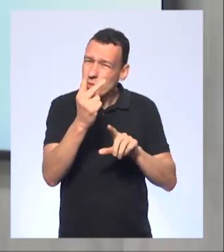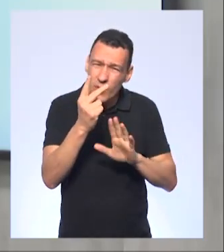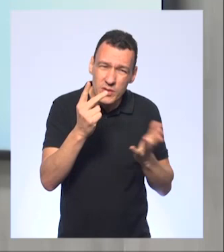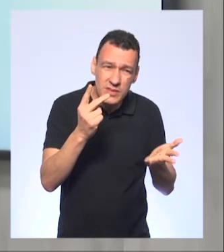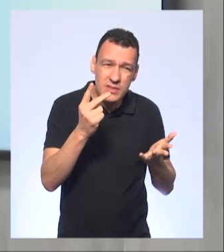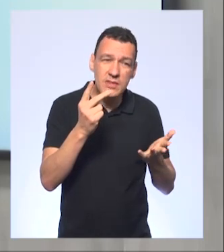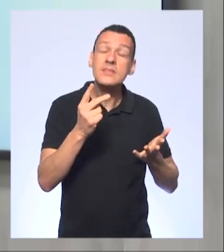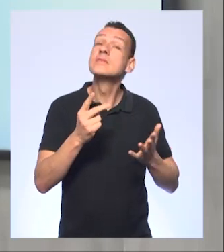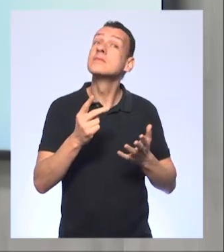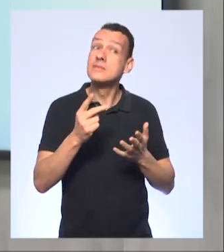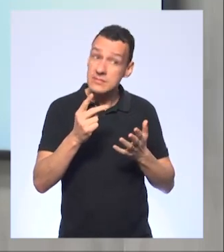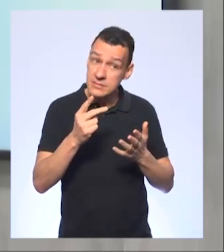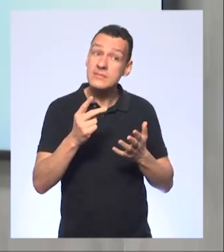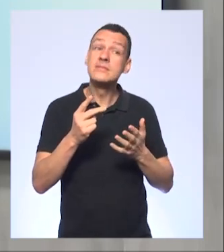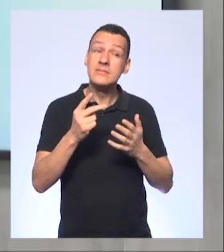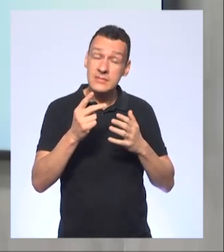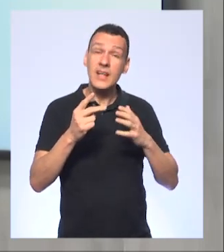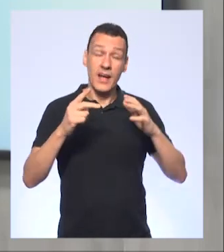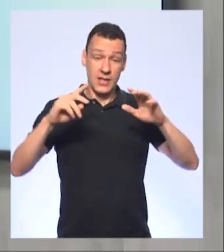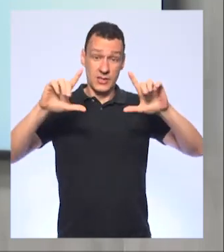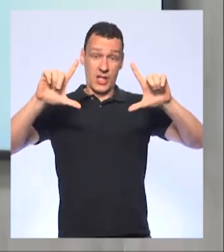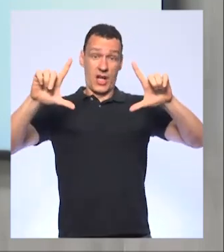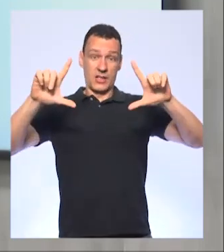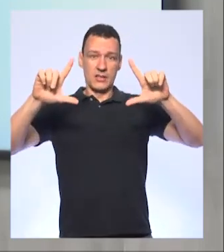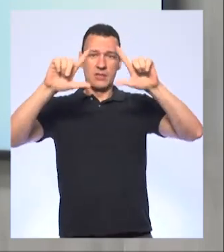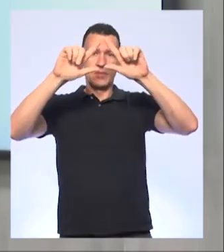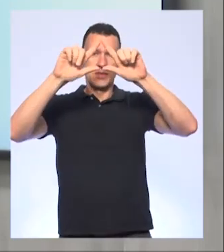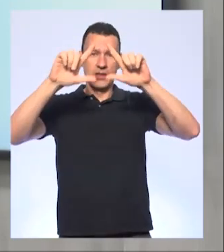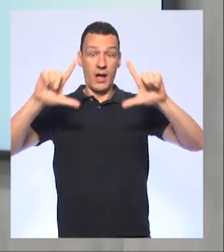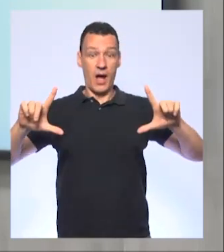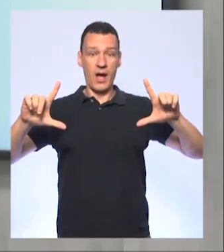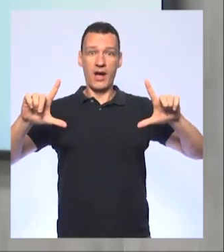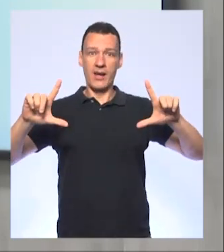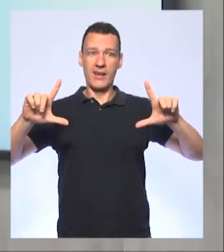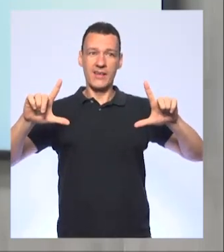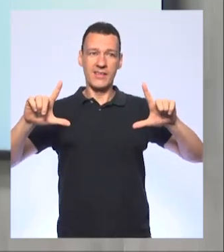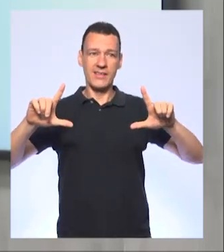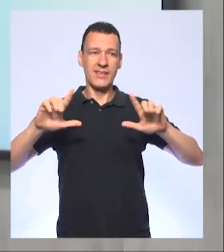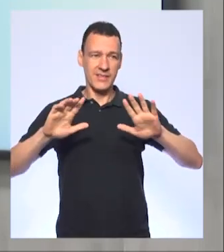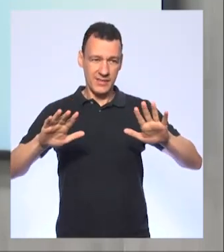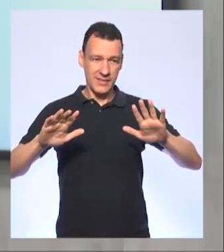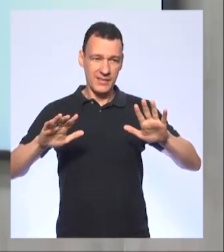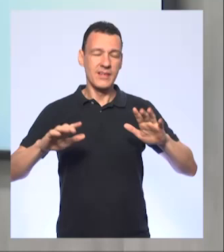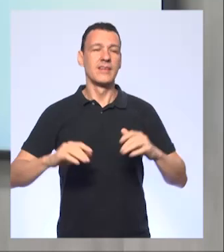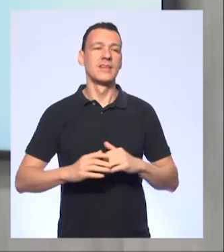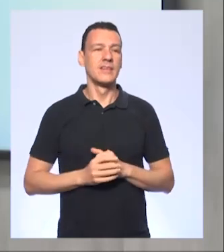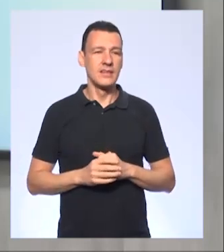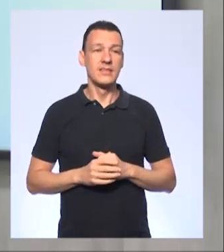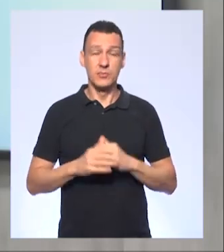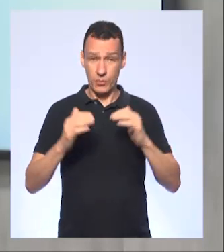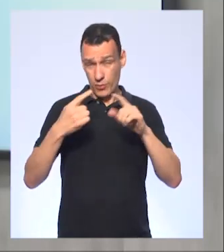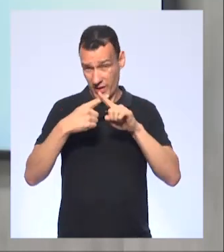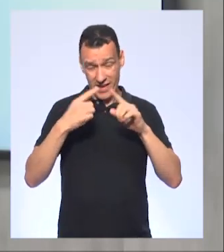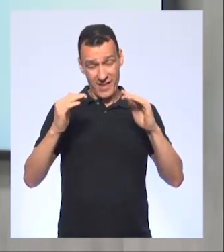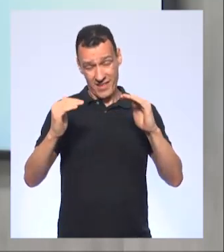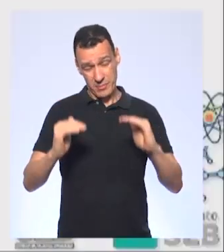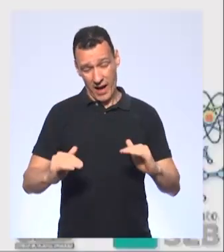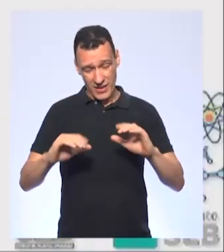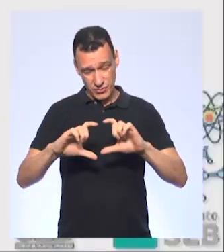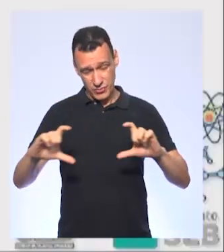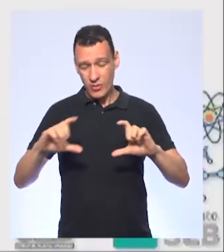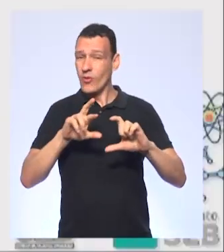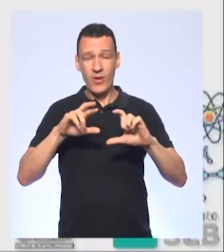grandão e tem um triângulo pequenininho, porque embaixo da paralela, que é a reta R, é um trapézio, não é um triângulo. Vem para a tela.